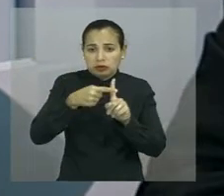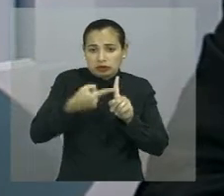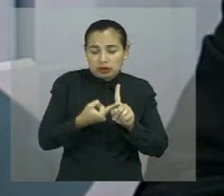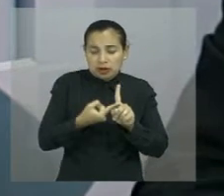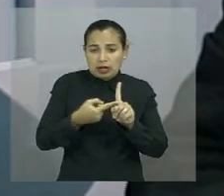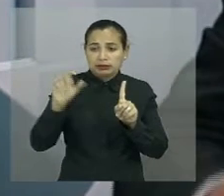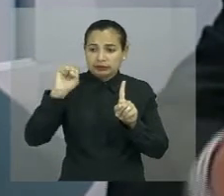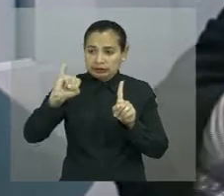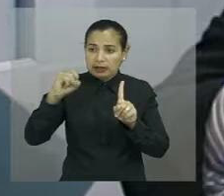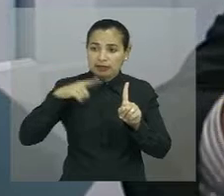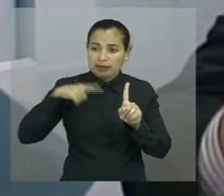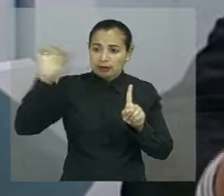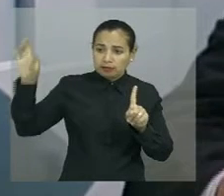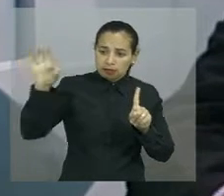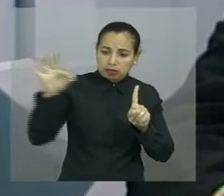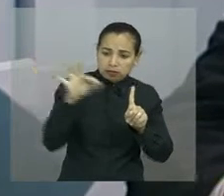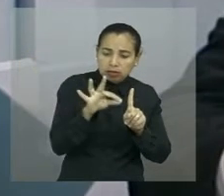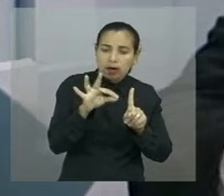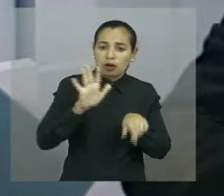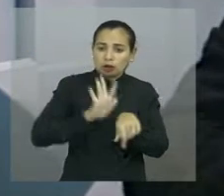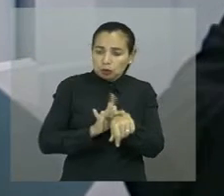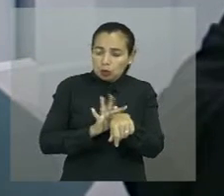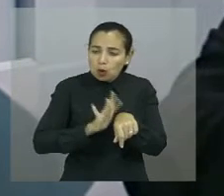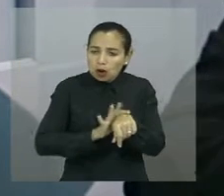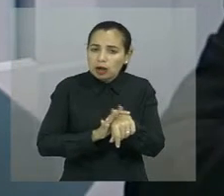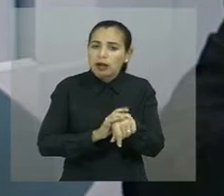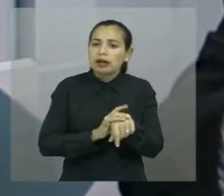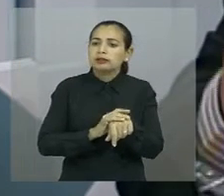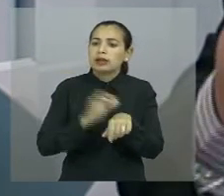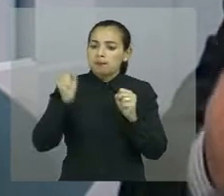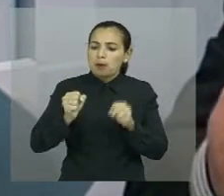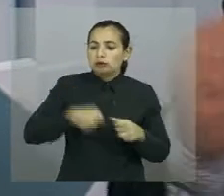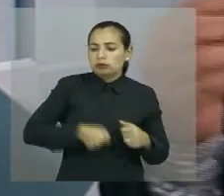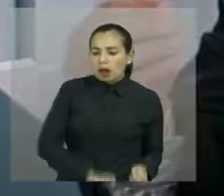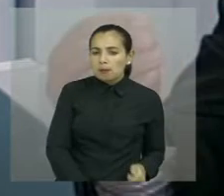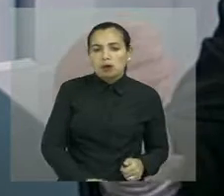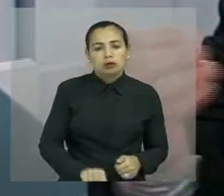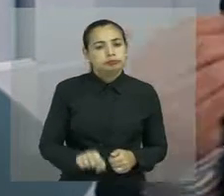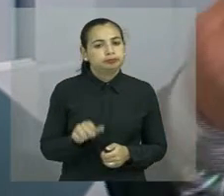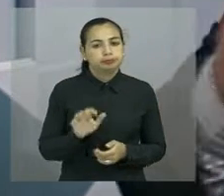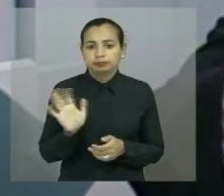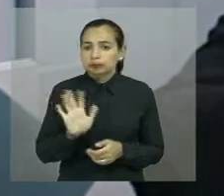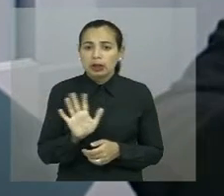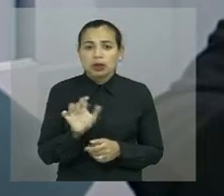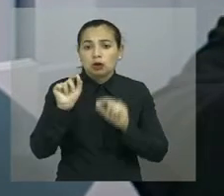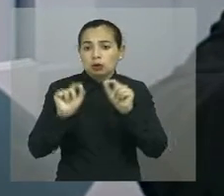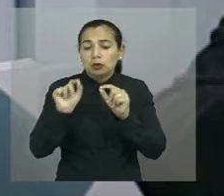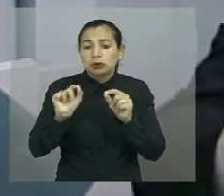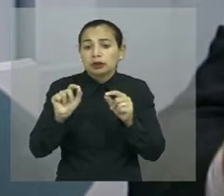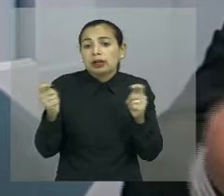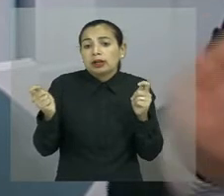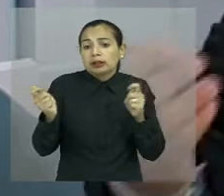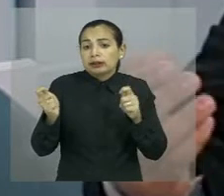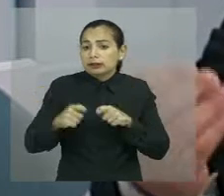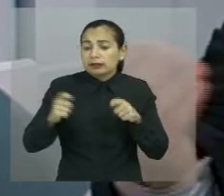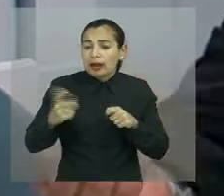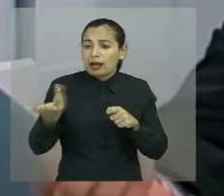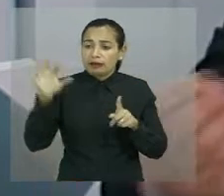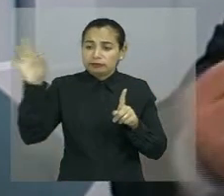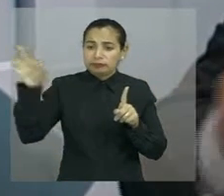vírus possa abortar. O mero diagnóstico de contaminação pelo Zika vírus já possibilitaria